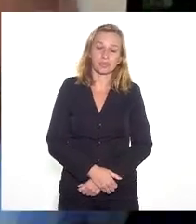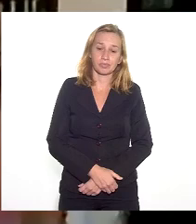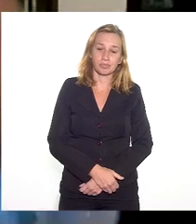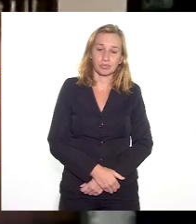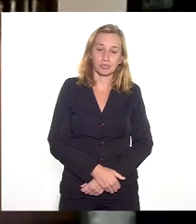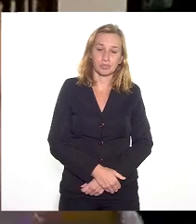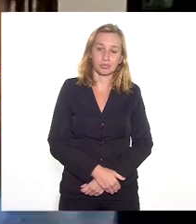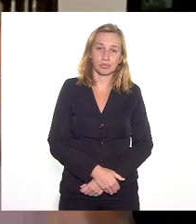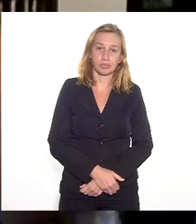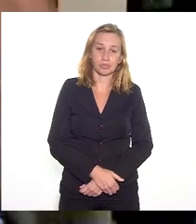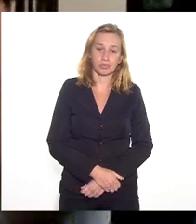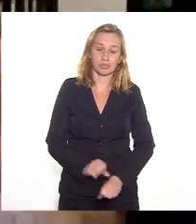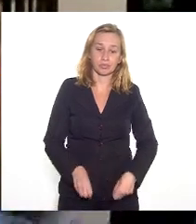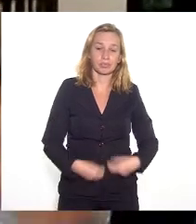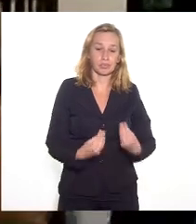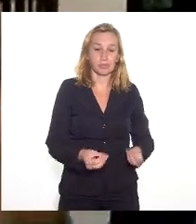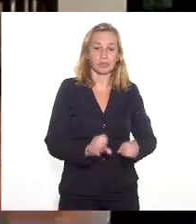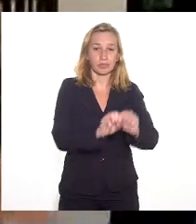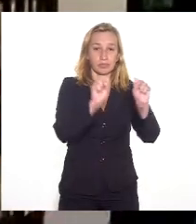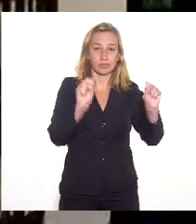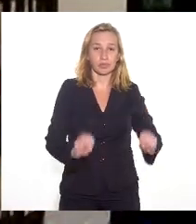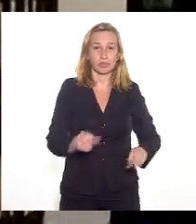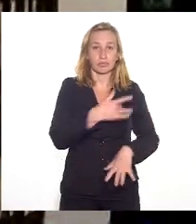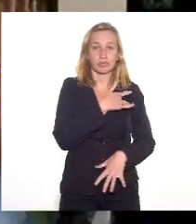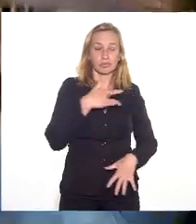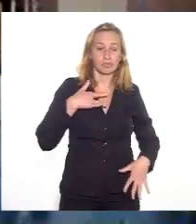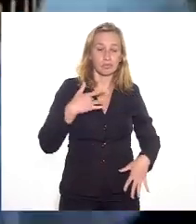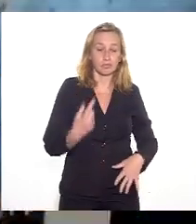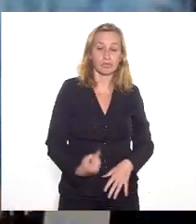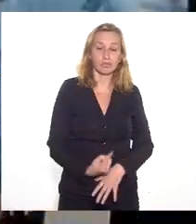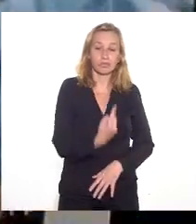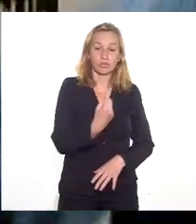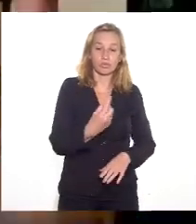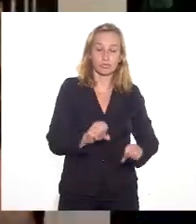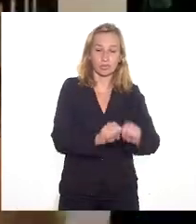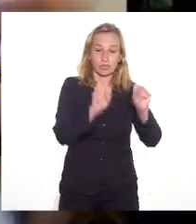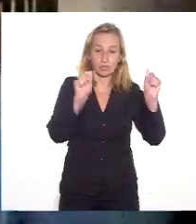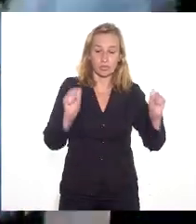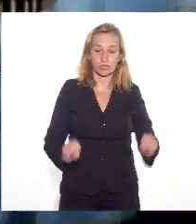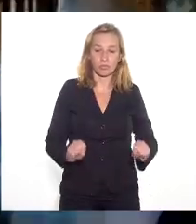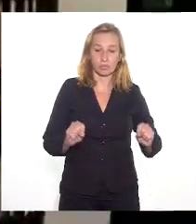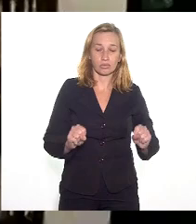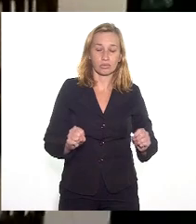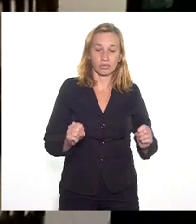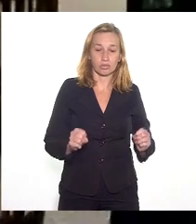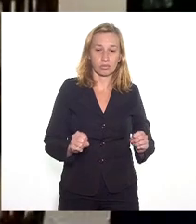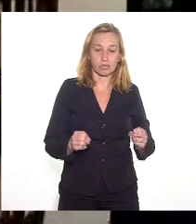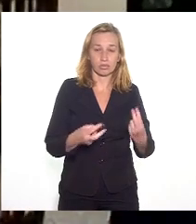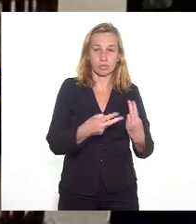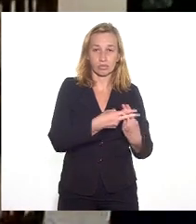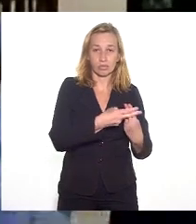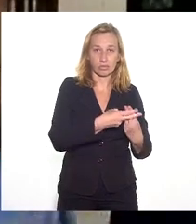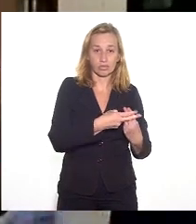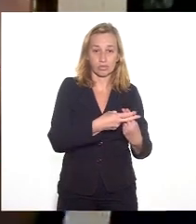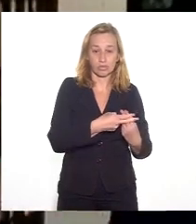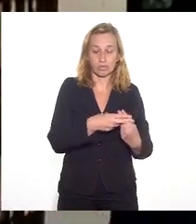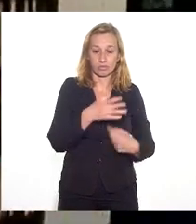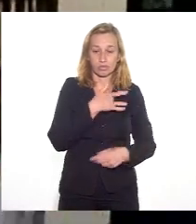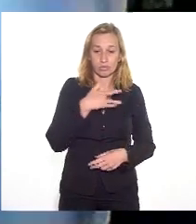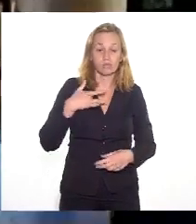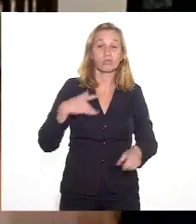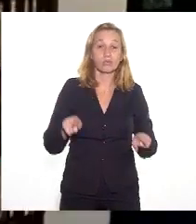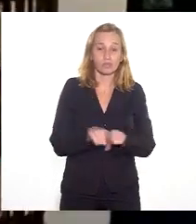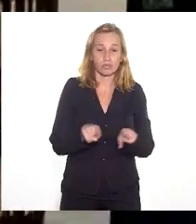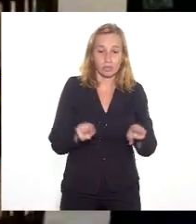Dá ao sistema de saúde, nosso sistema único de saúde, SUS, tão bem